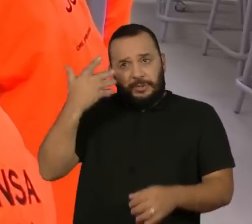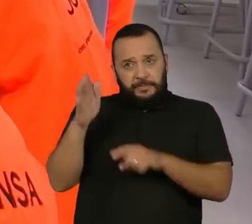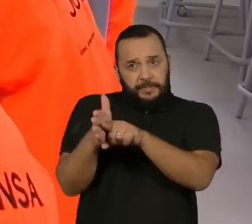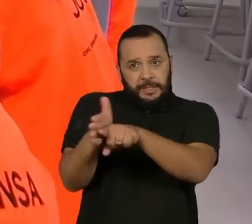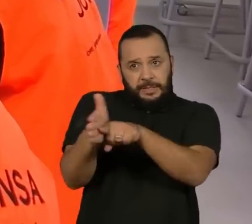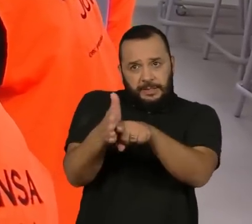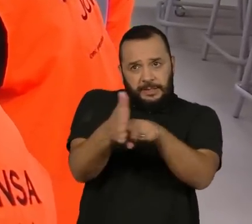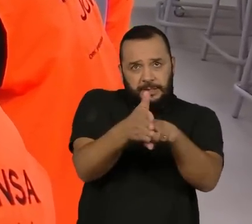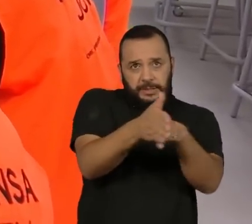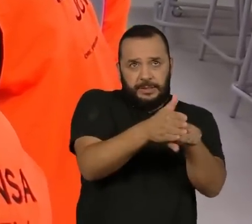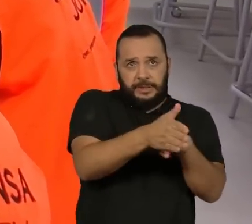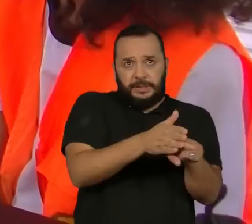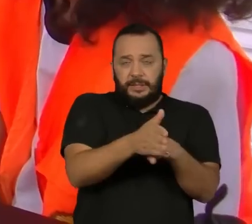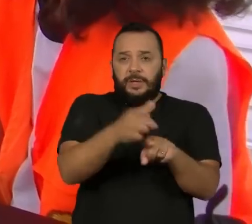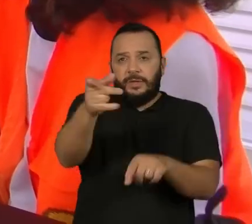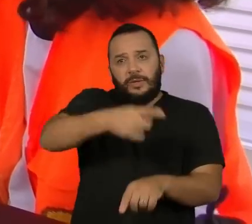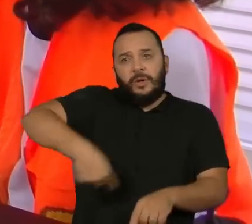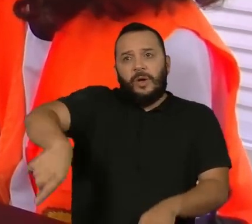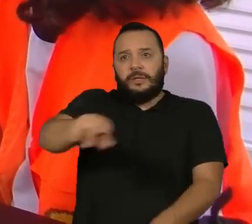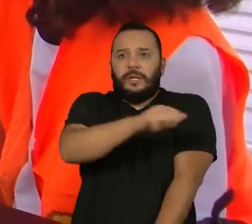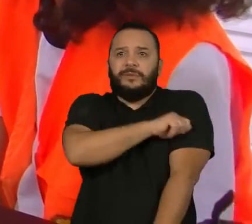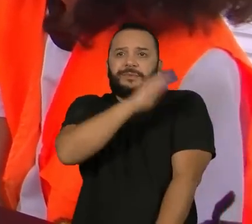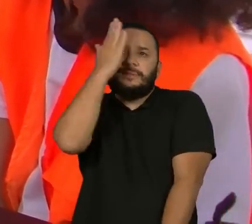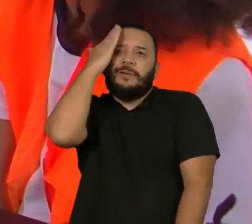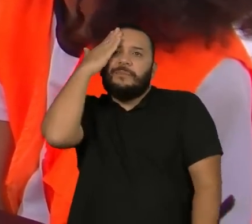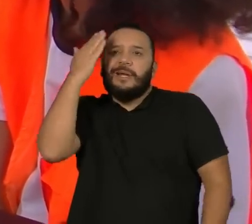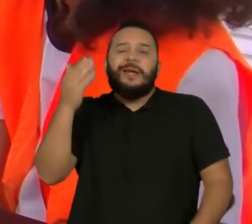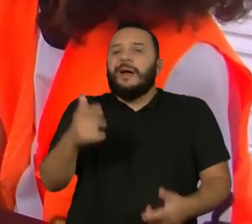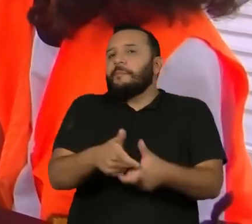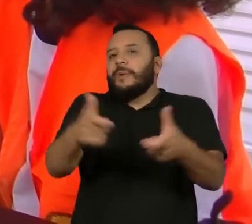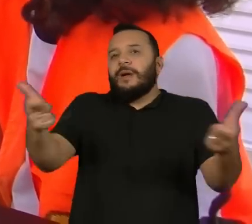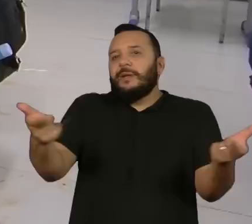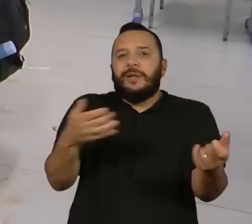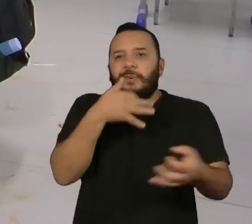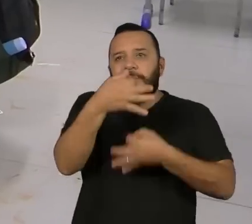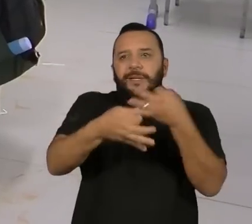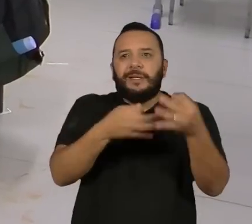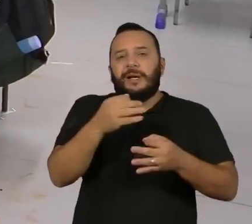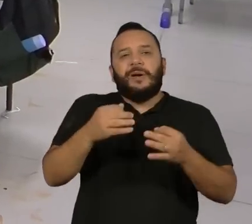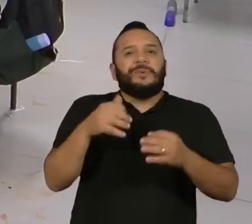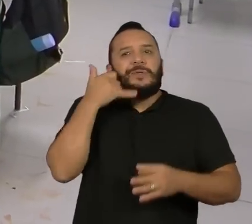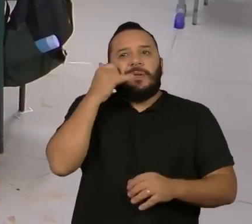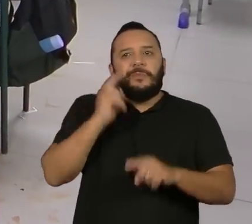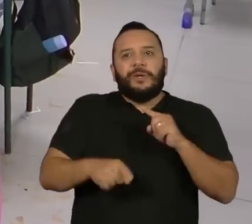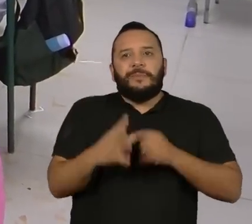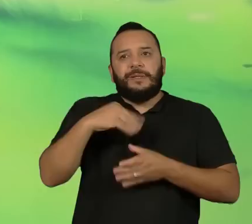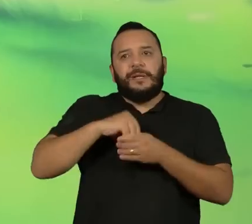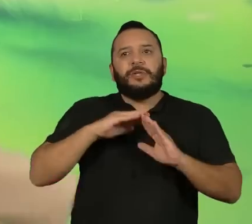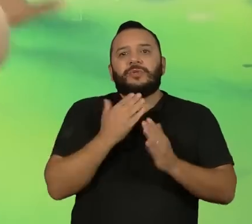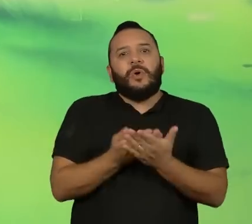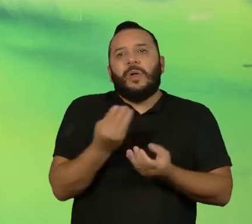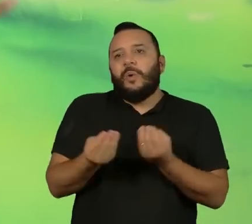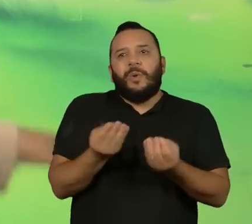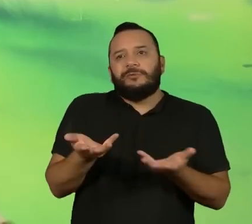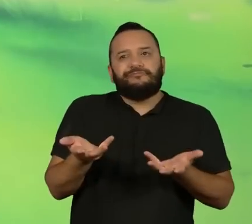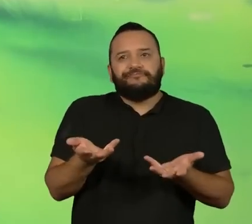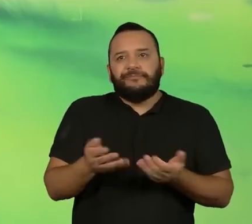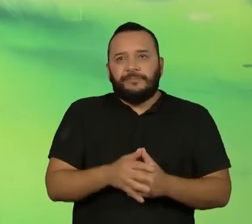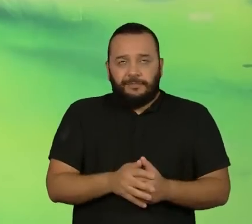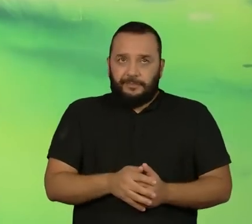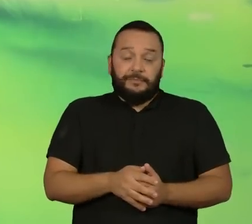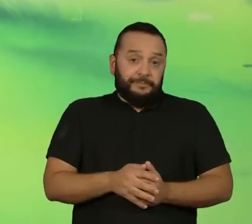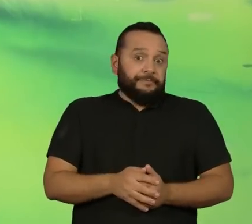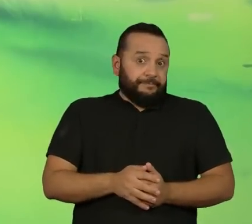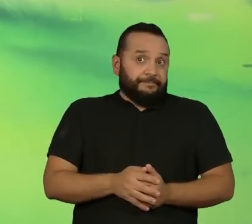pesquisa para nós alunos sabermos o que a maioria acha sobre a lei que proíbe celular nas escolas do Brasil. É de pequeno que